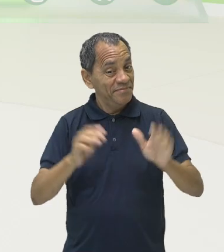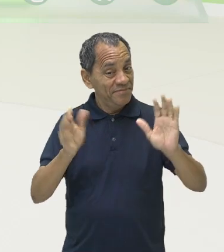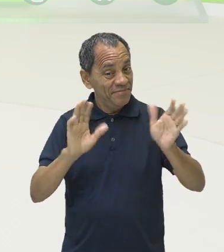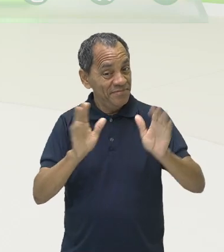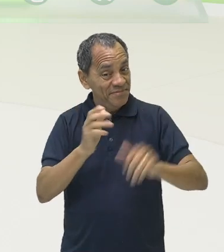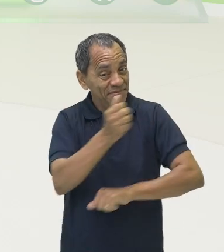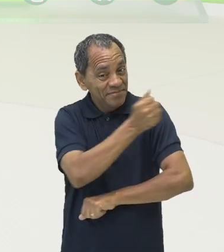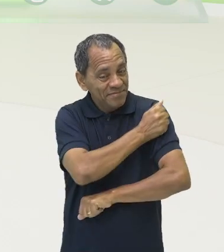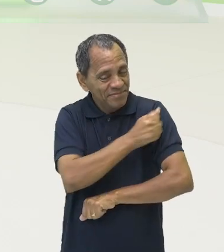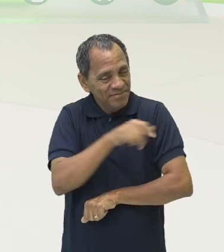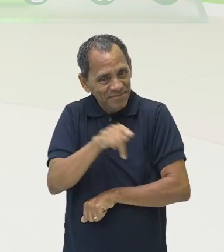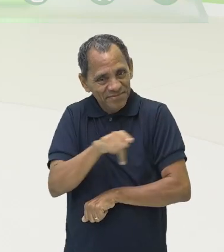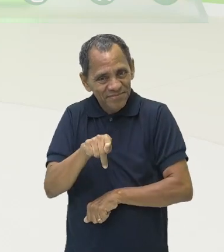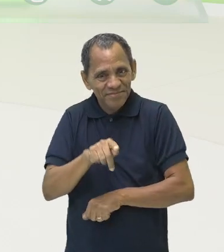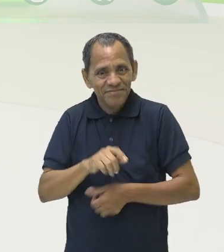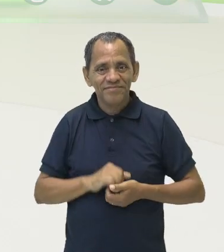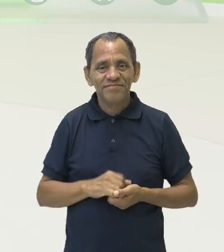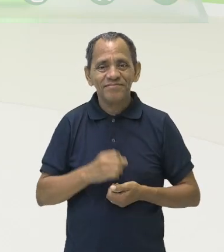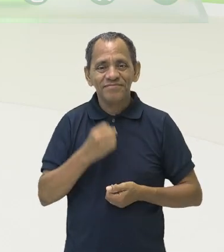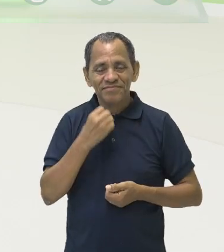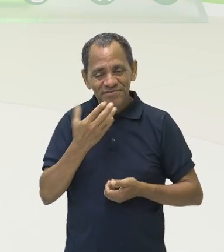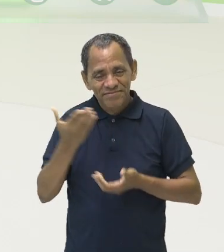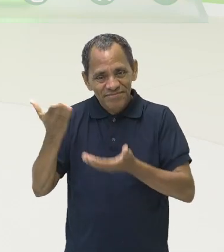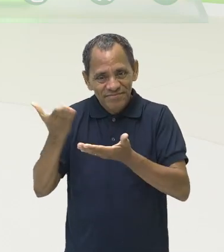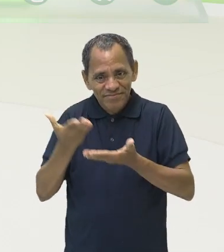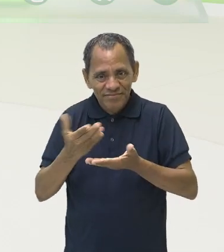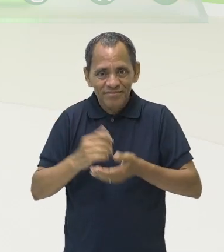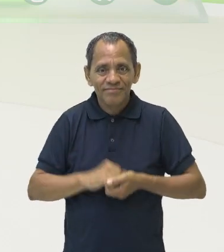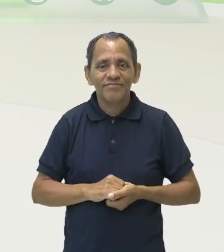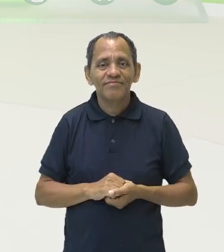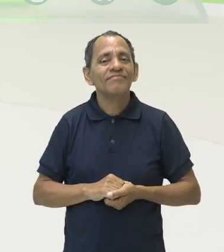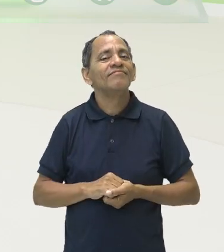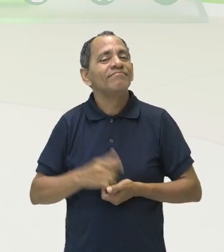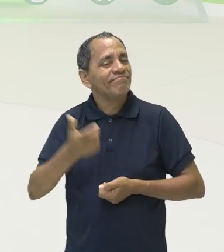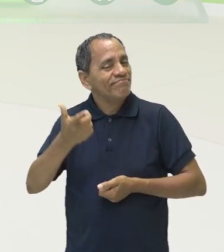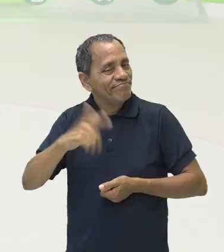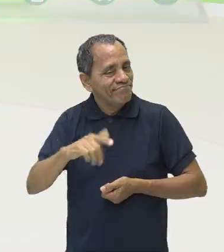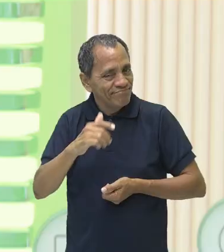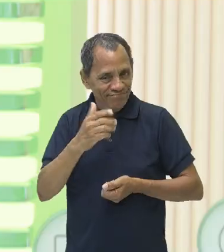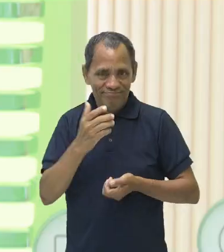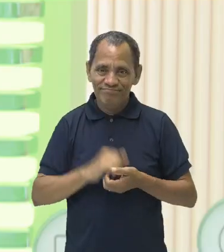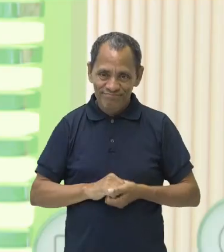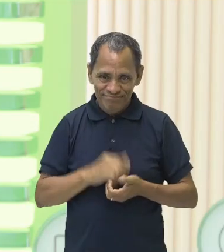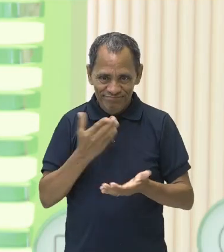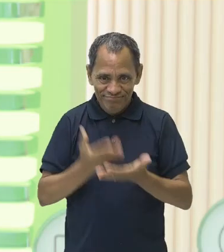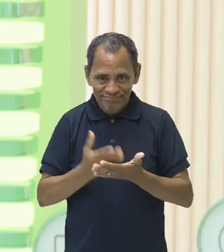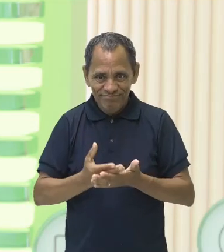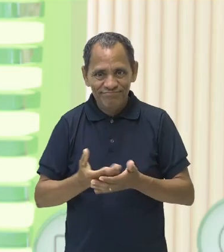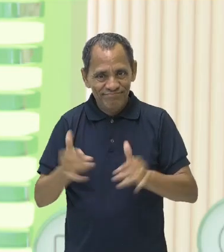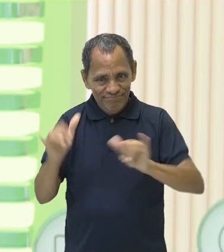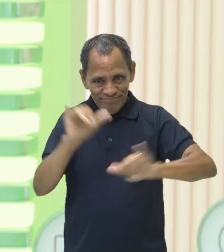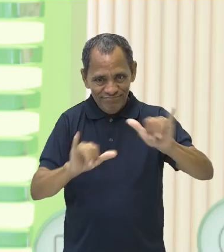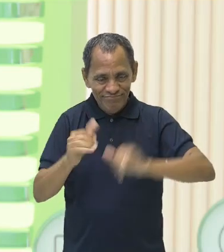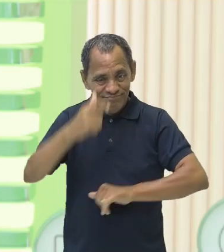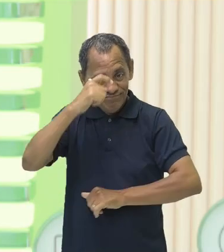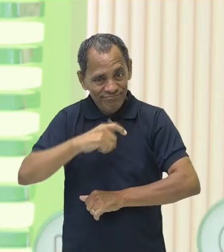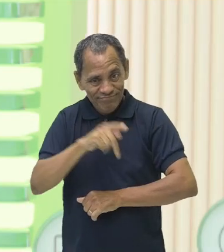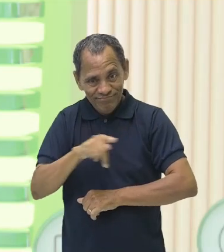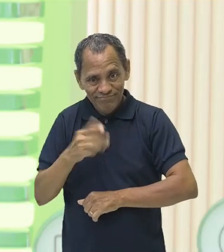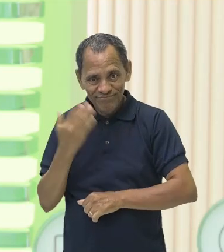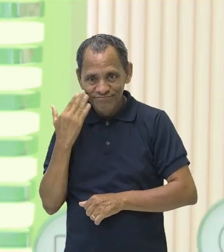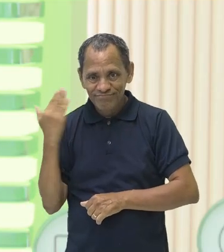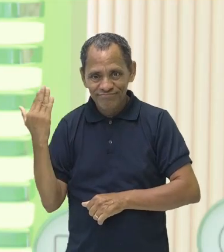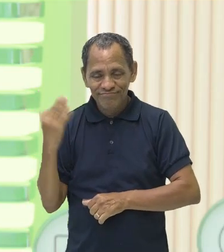Olá, alunos! Olá, professores! Sejam todos muito bem-vindos a mais uma aula de Química. Eu sou a professora